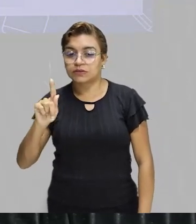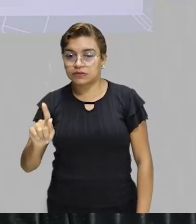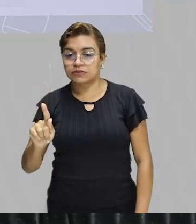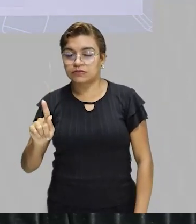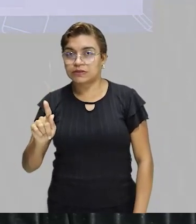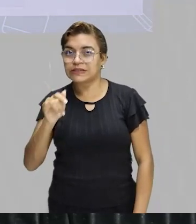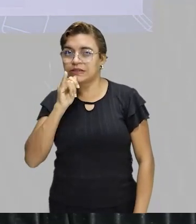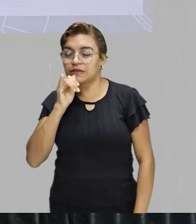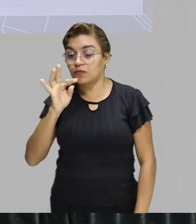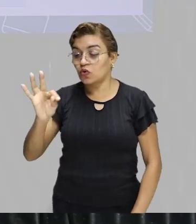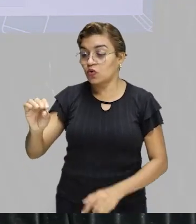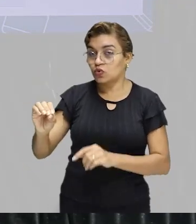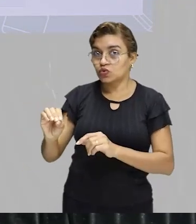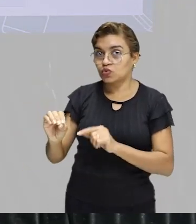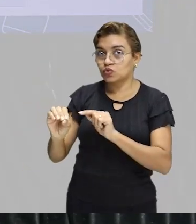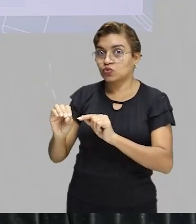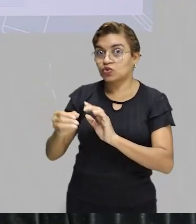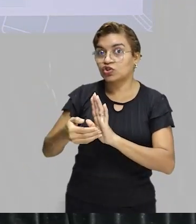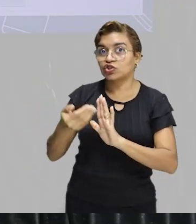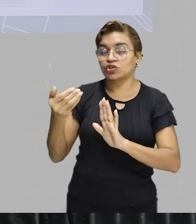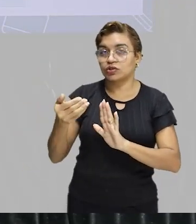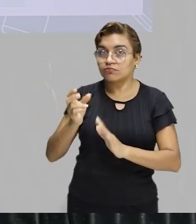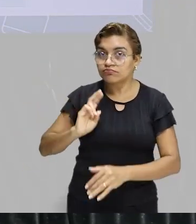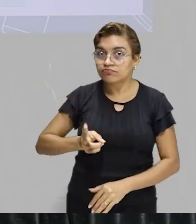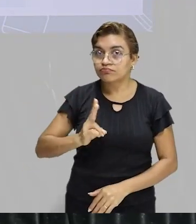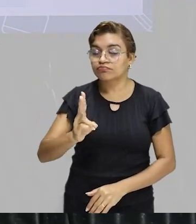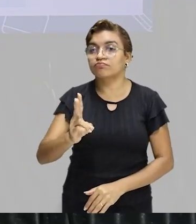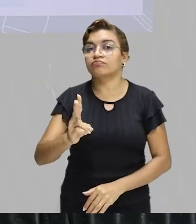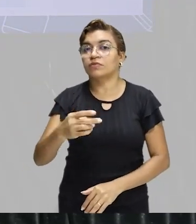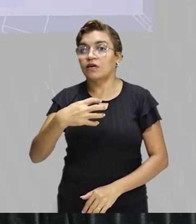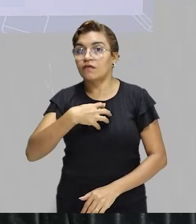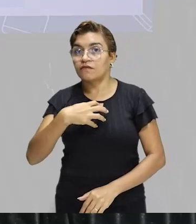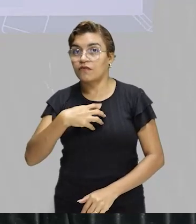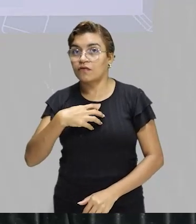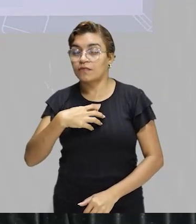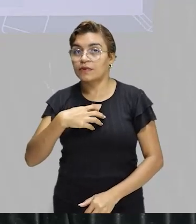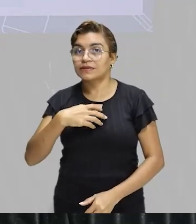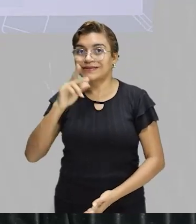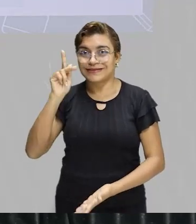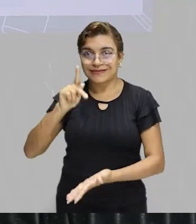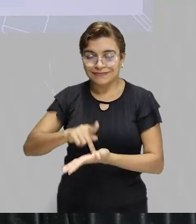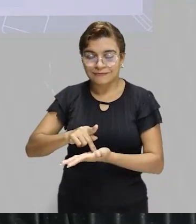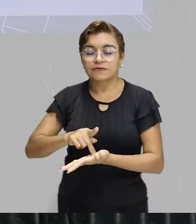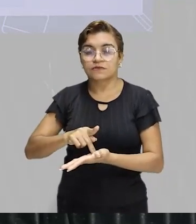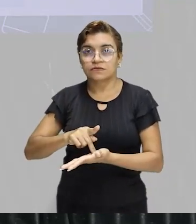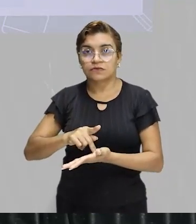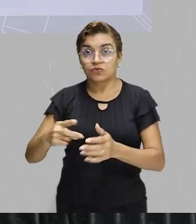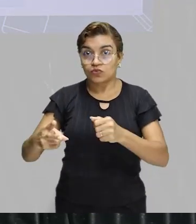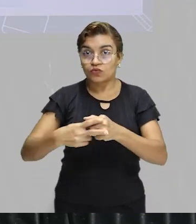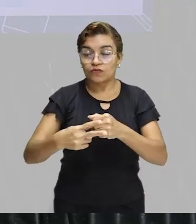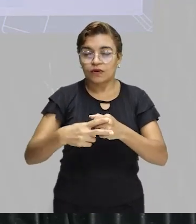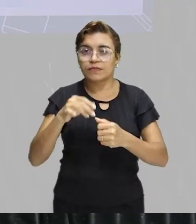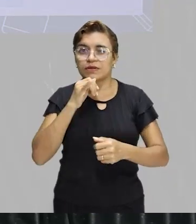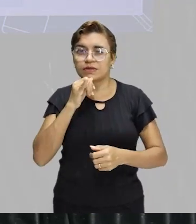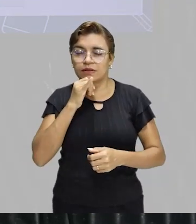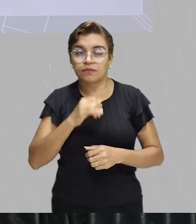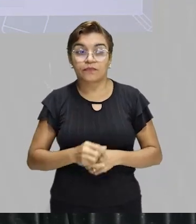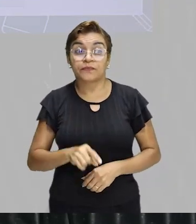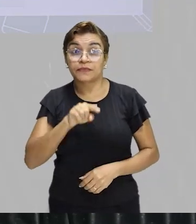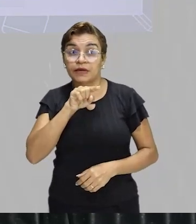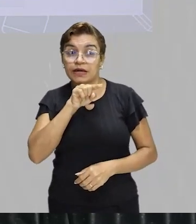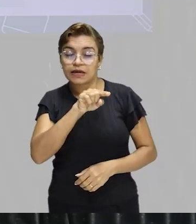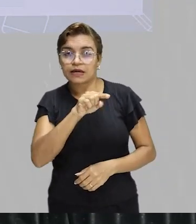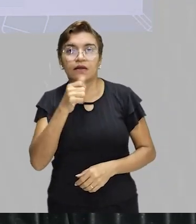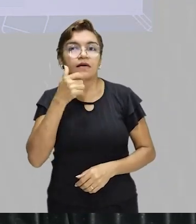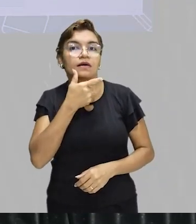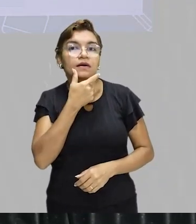tiramos o to e mantivemos a forma original do verbo. Ele lava. Nós vamos ver que na